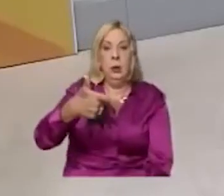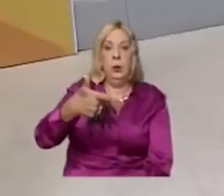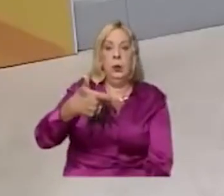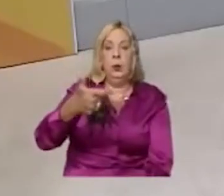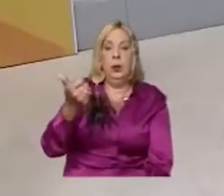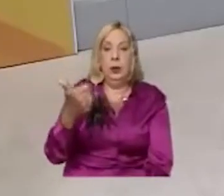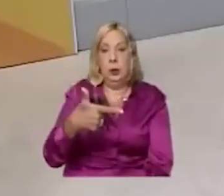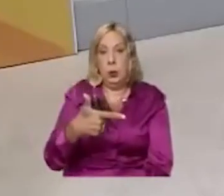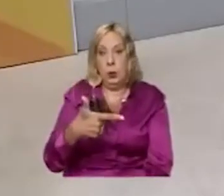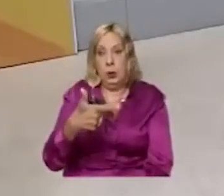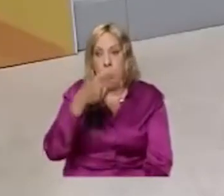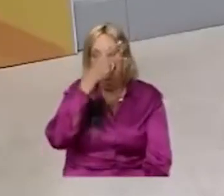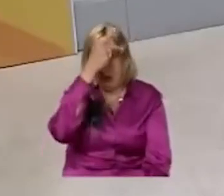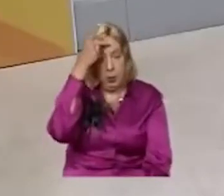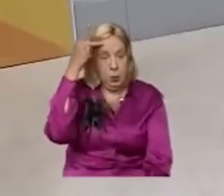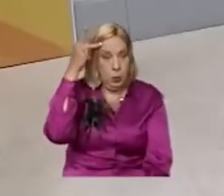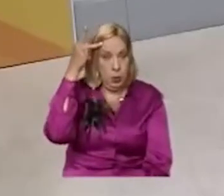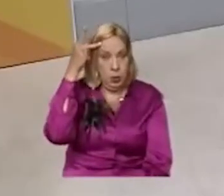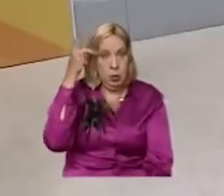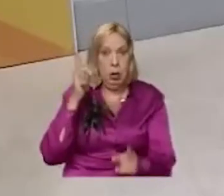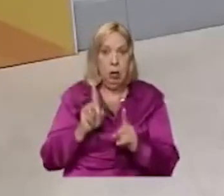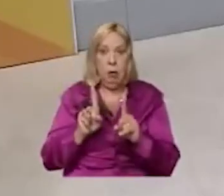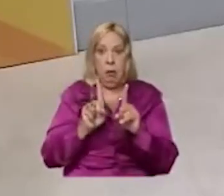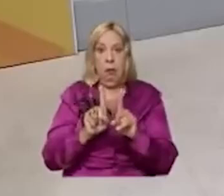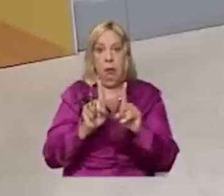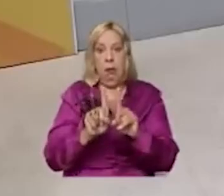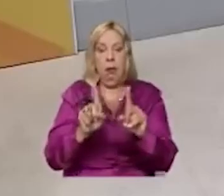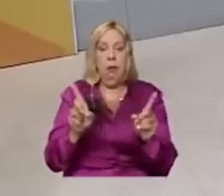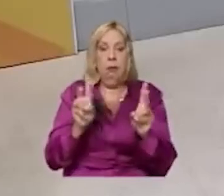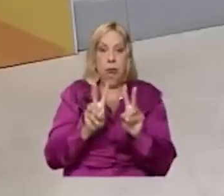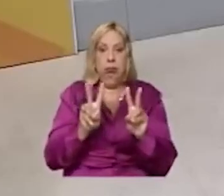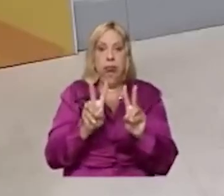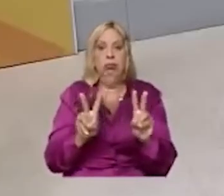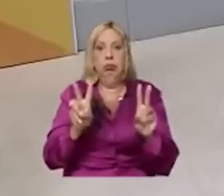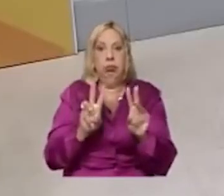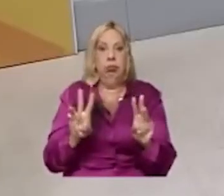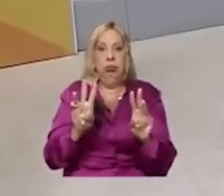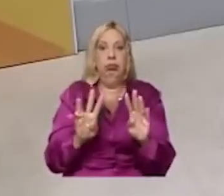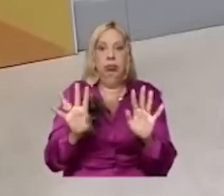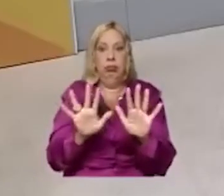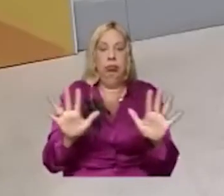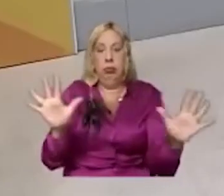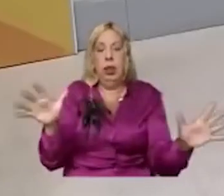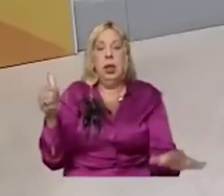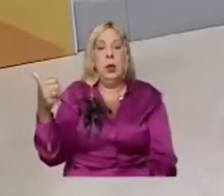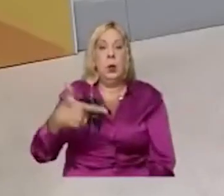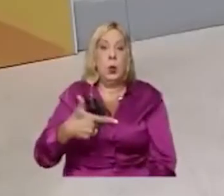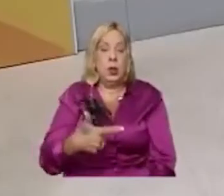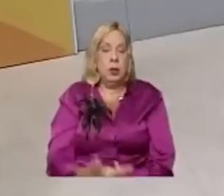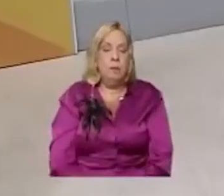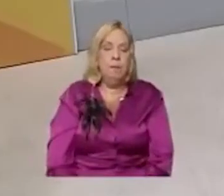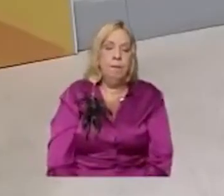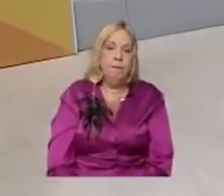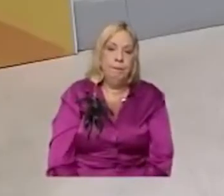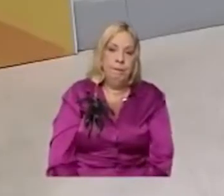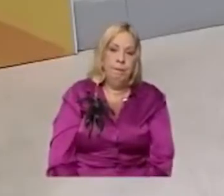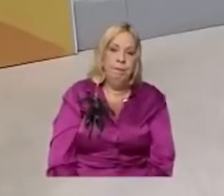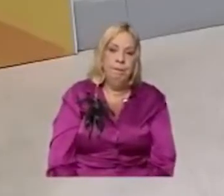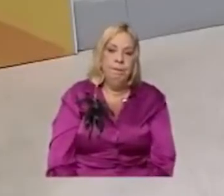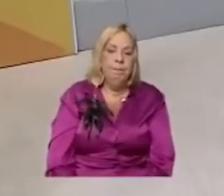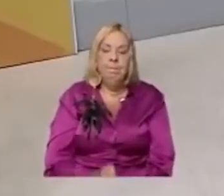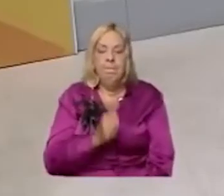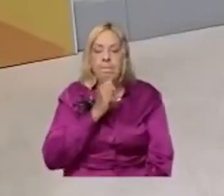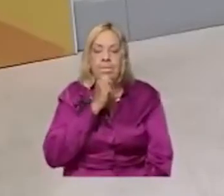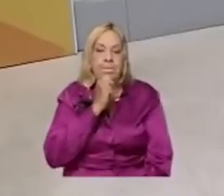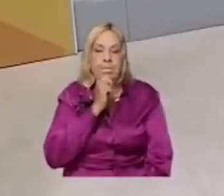seus pares, todo mundo querendo 12 candidatos ao prêmio de 15 mil reais. 27 bolinhas sorteadas, mas